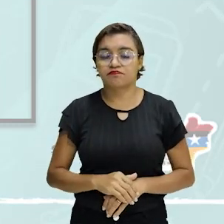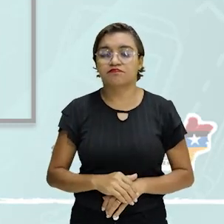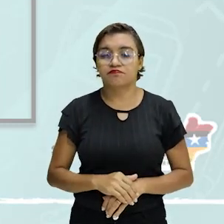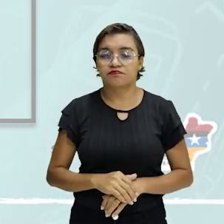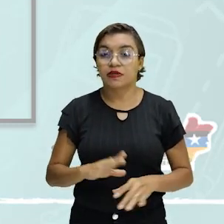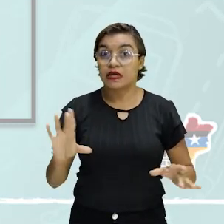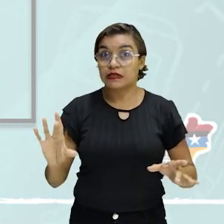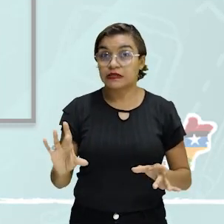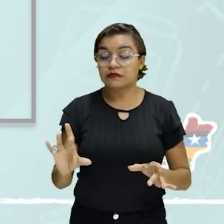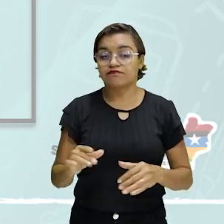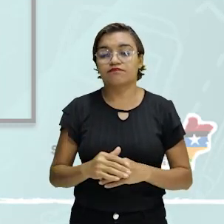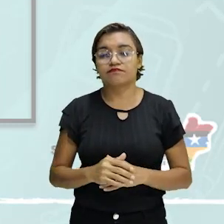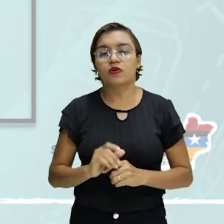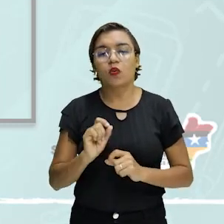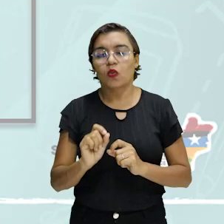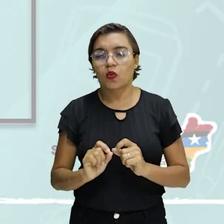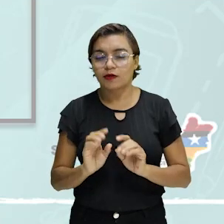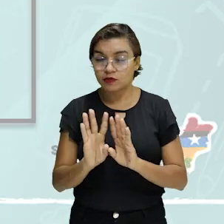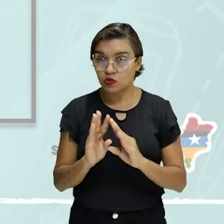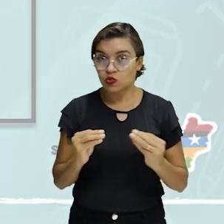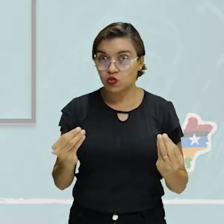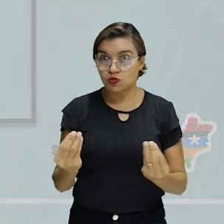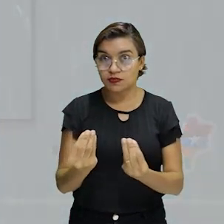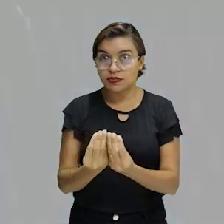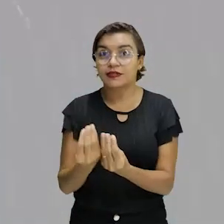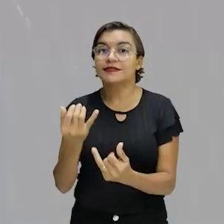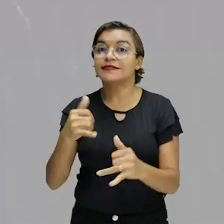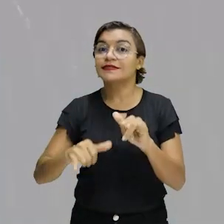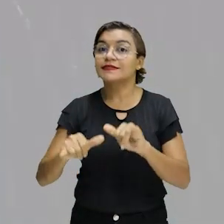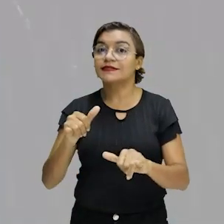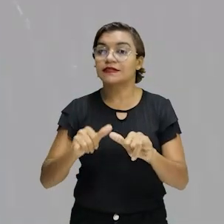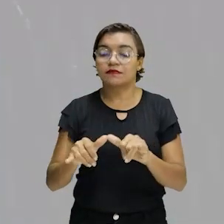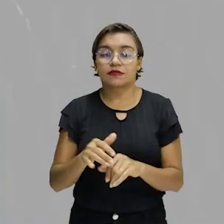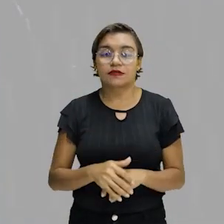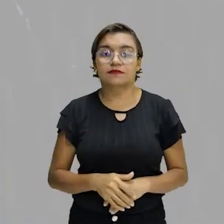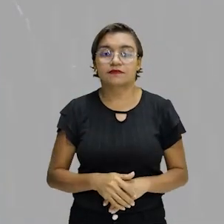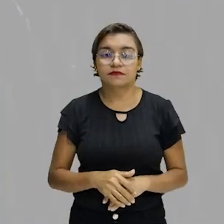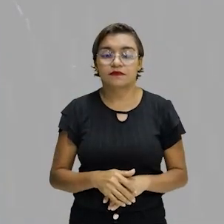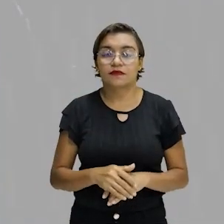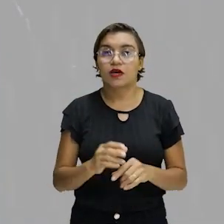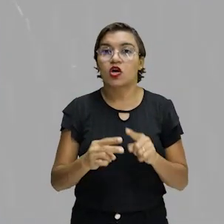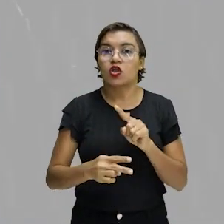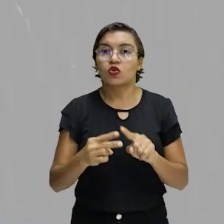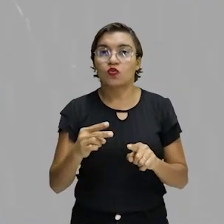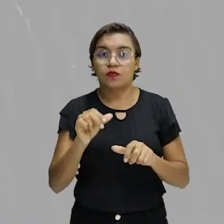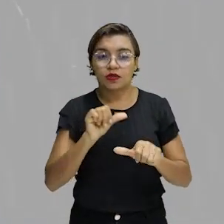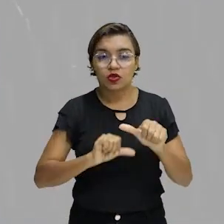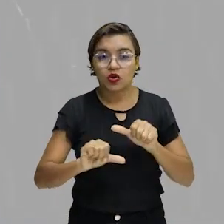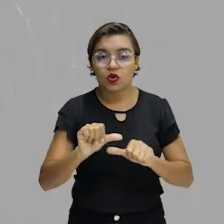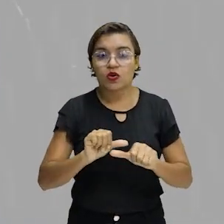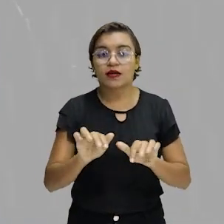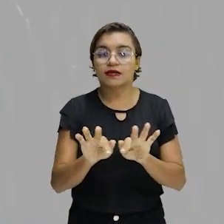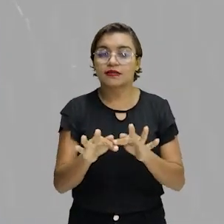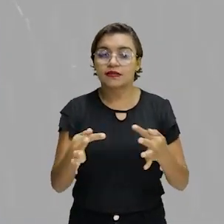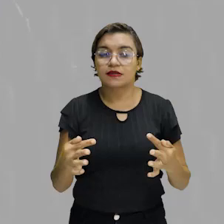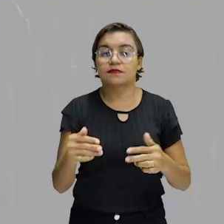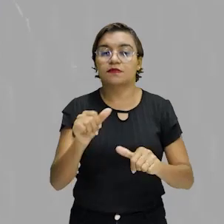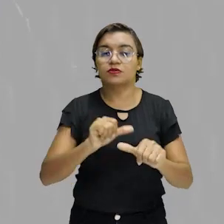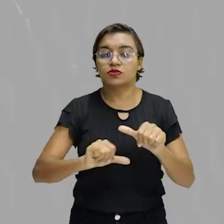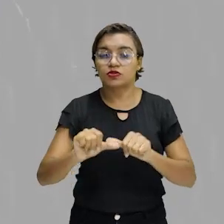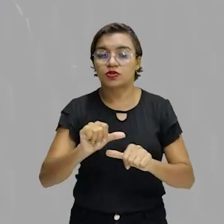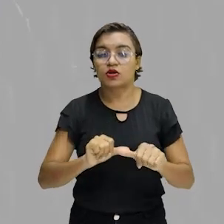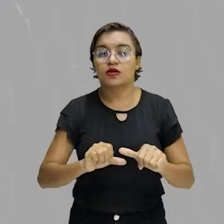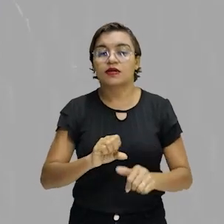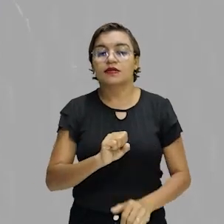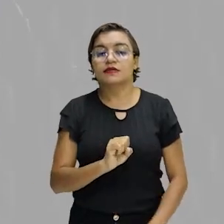ligadas às às substâncias inorgânicas reação de dupla troca reação de simples troca reação